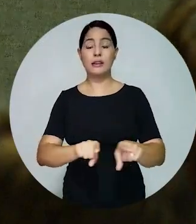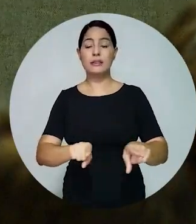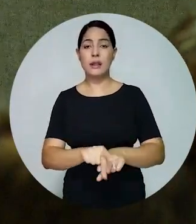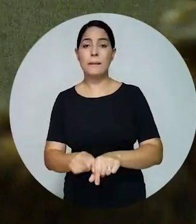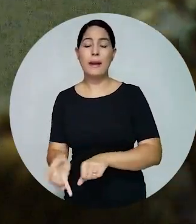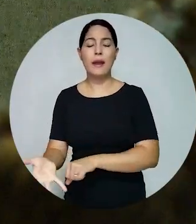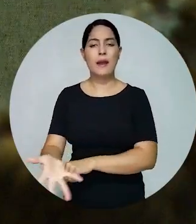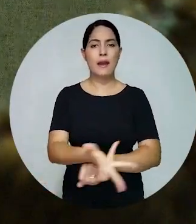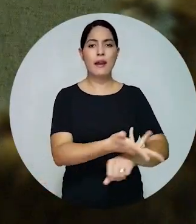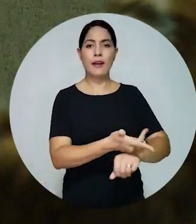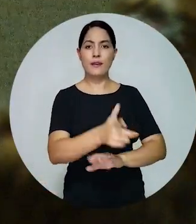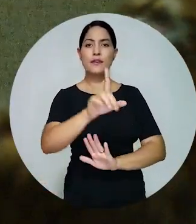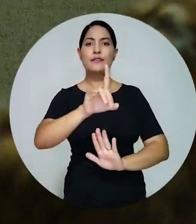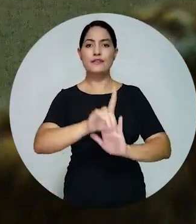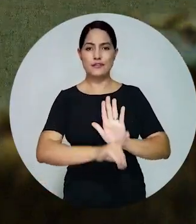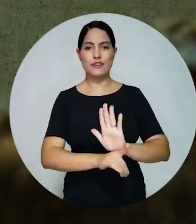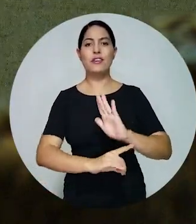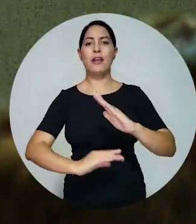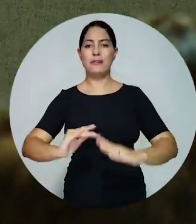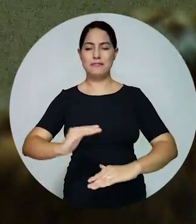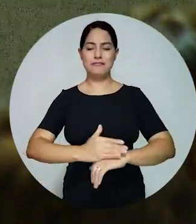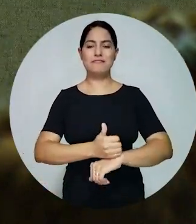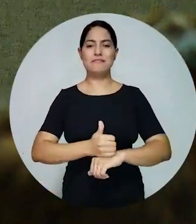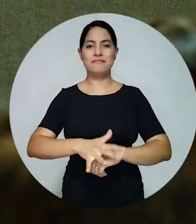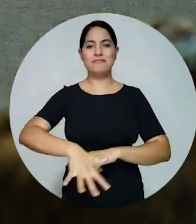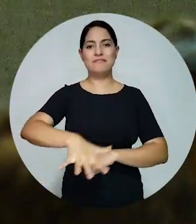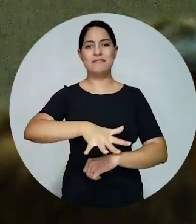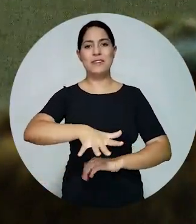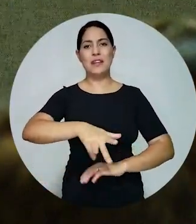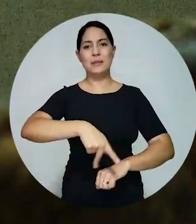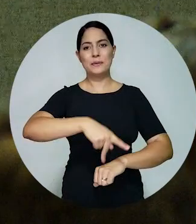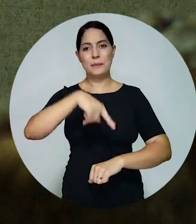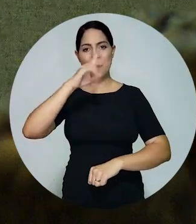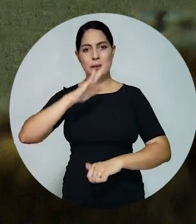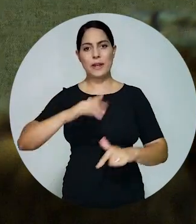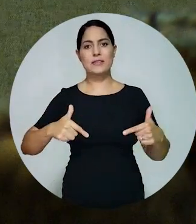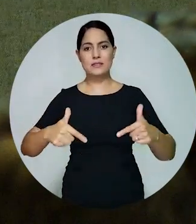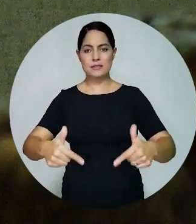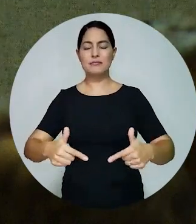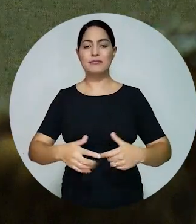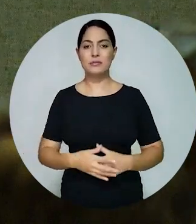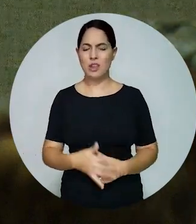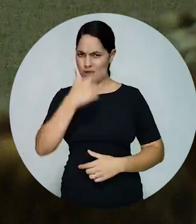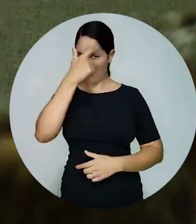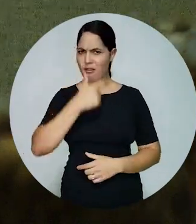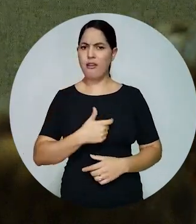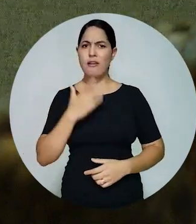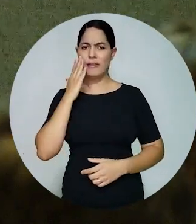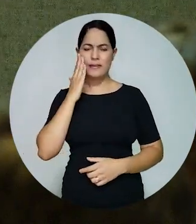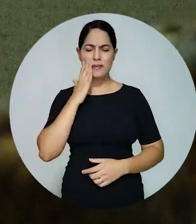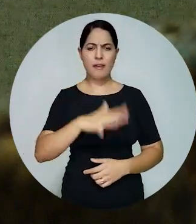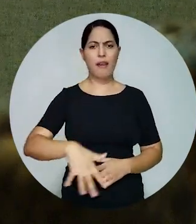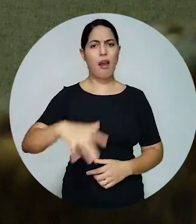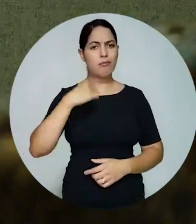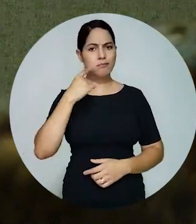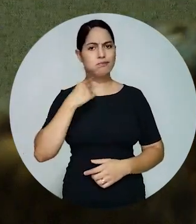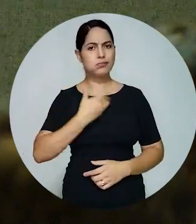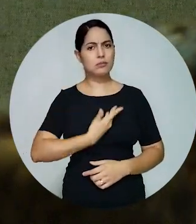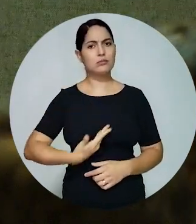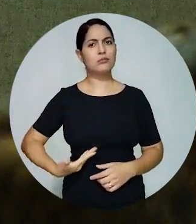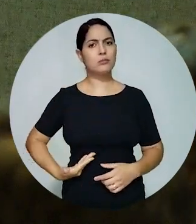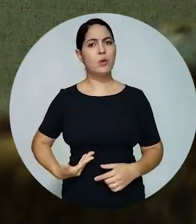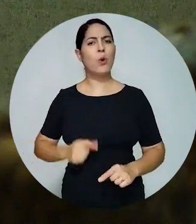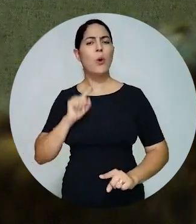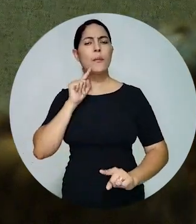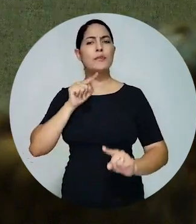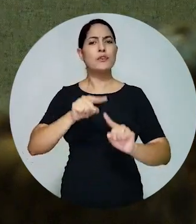justiça social e pelo aperfeiçoamento do Estado de Direito em nosso país. Reconheço a advocacia pública